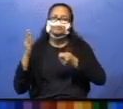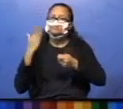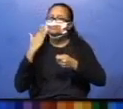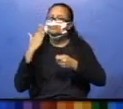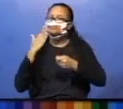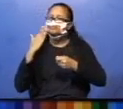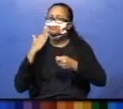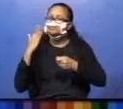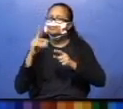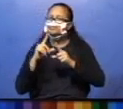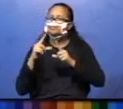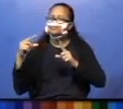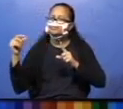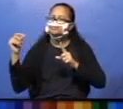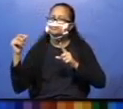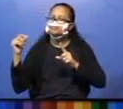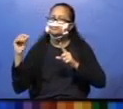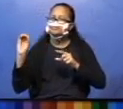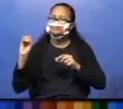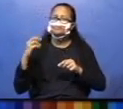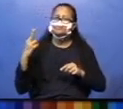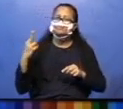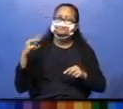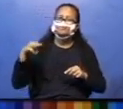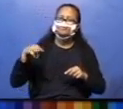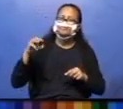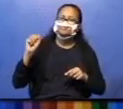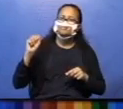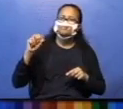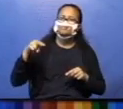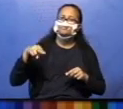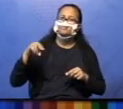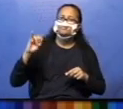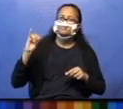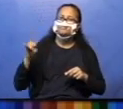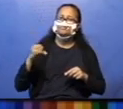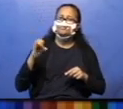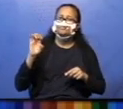que não são flores, mas são plantas que